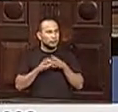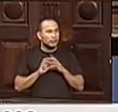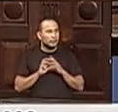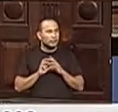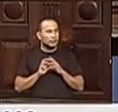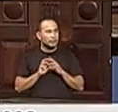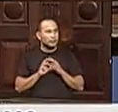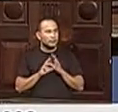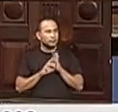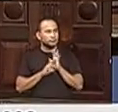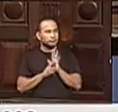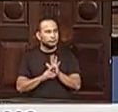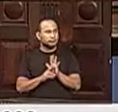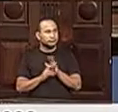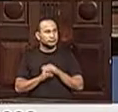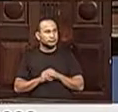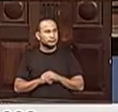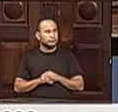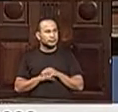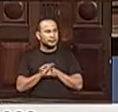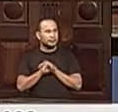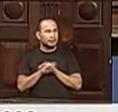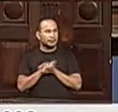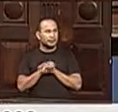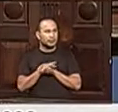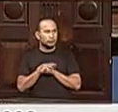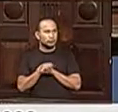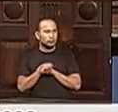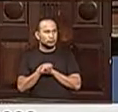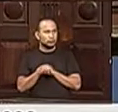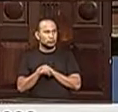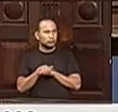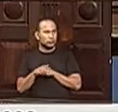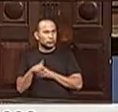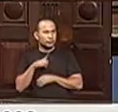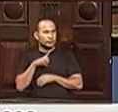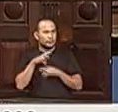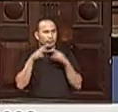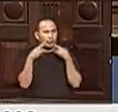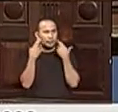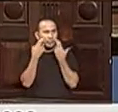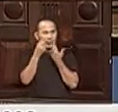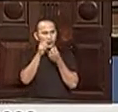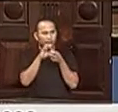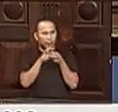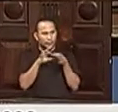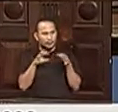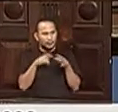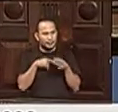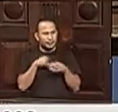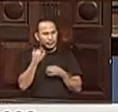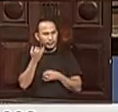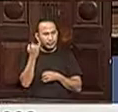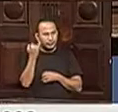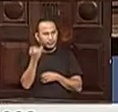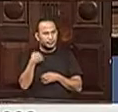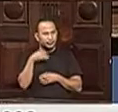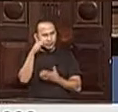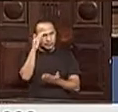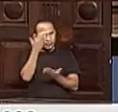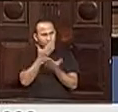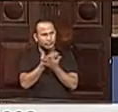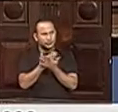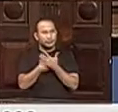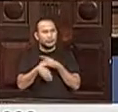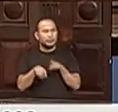do Rio Paraíba do Sul, tivemos uma audiência pública muito interessante e eu acredito que